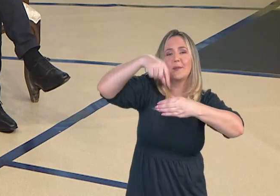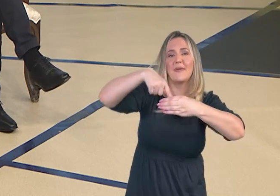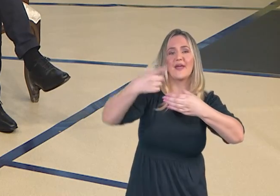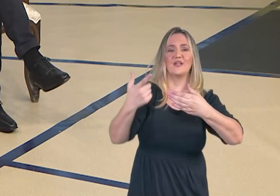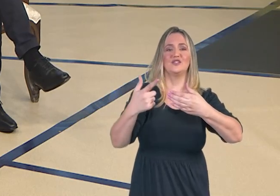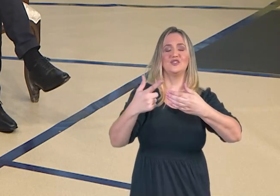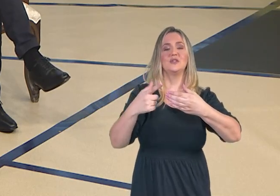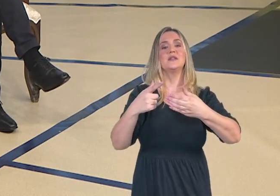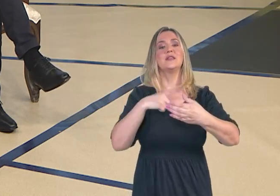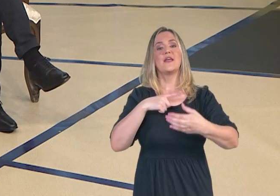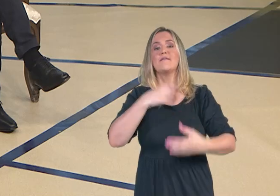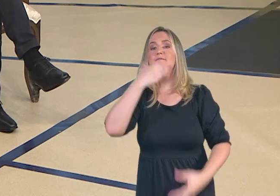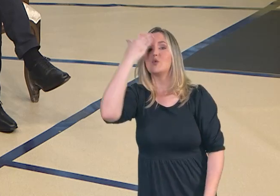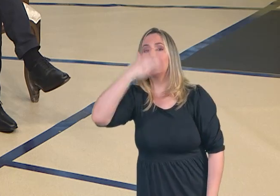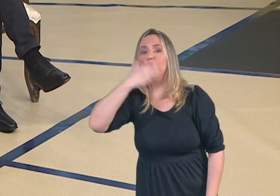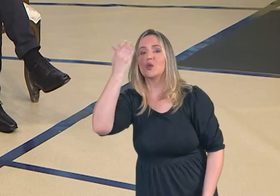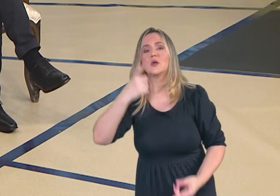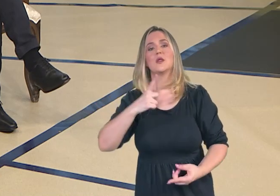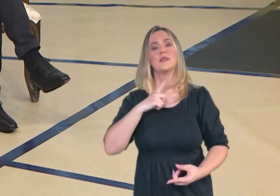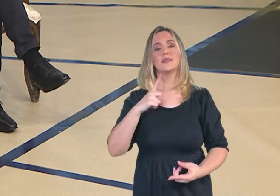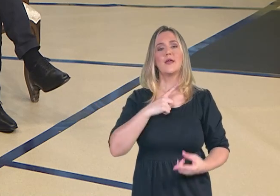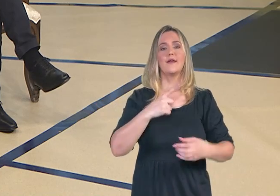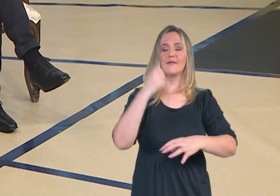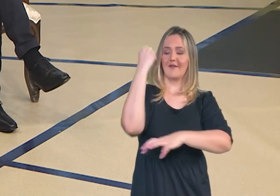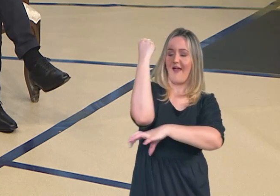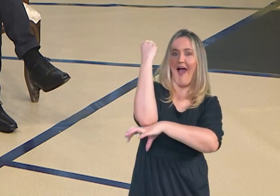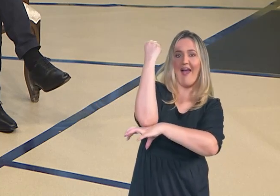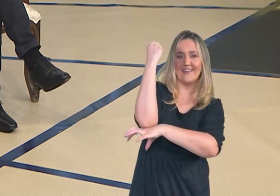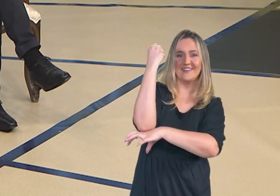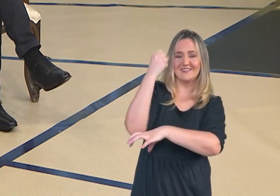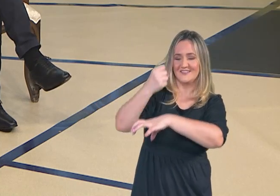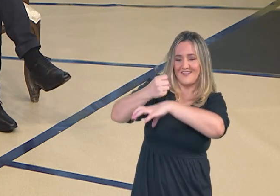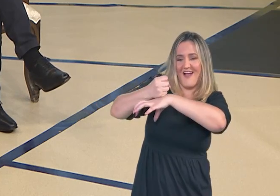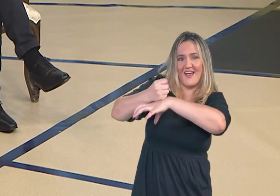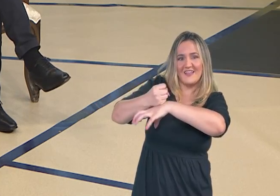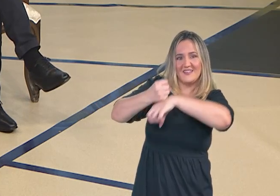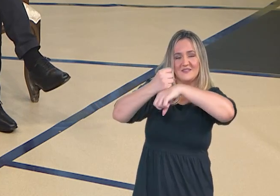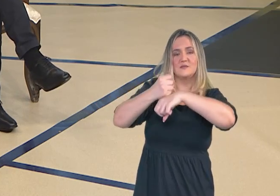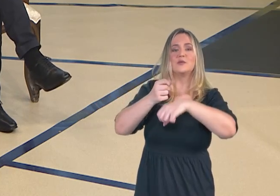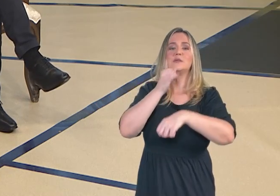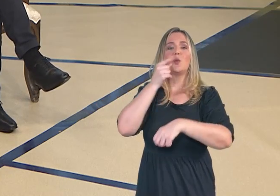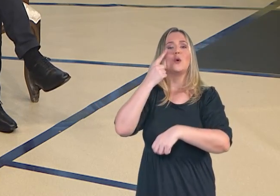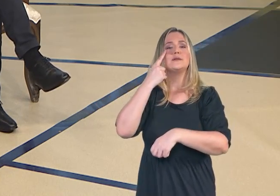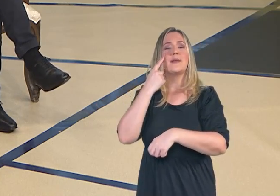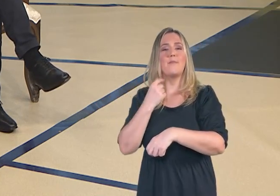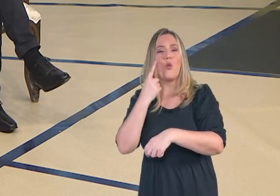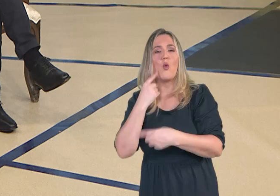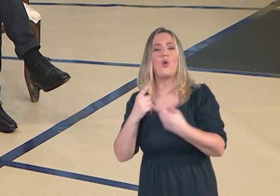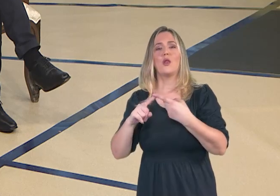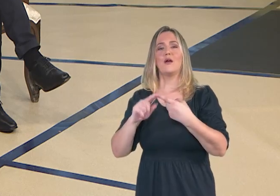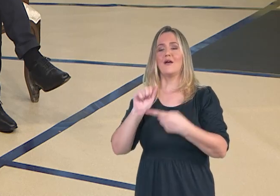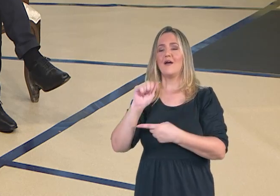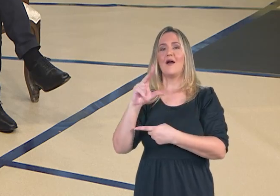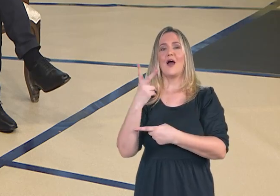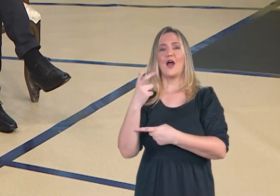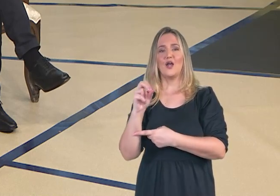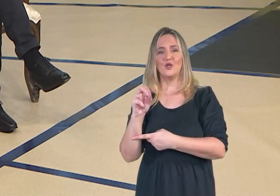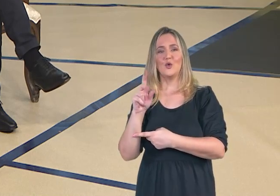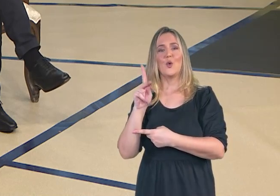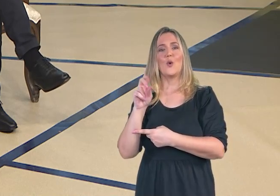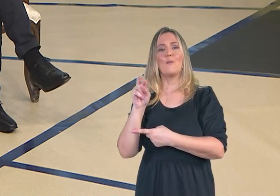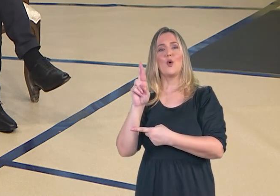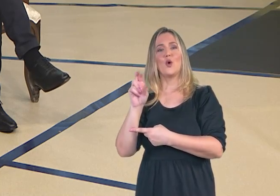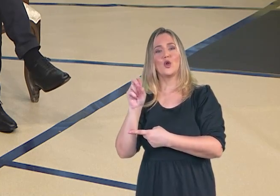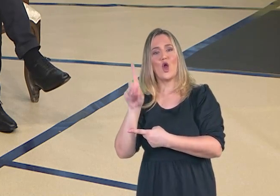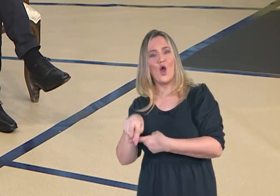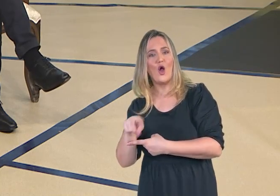frutas, vegetais, bulbos, raízes variadas, muitas delas aparentadas com a cebola, o alho poró e também uma